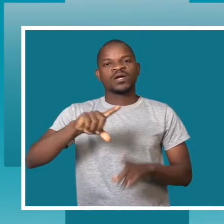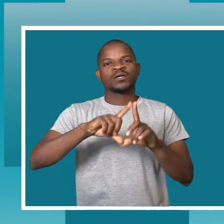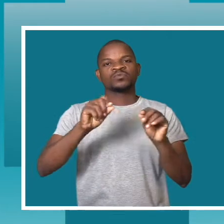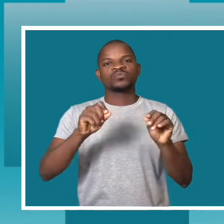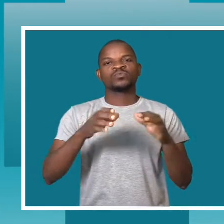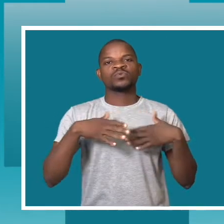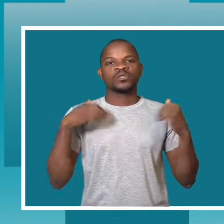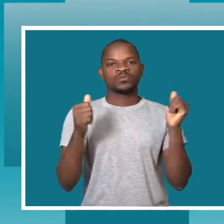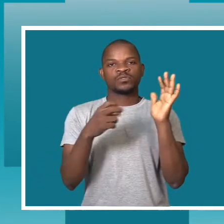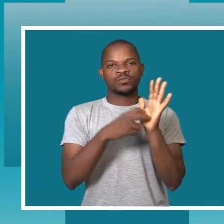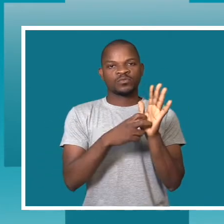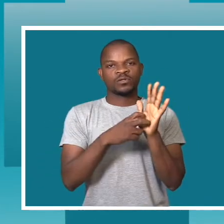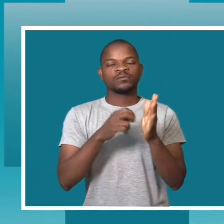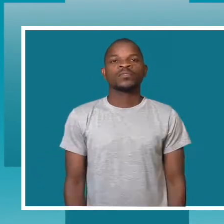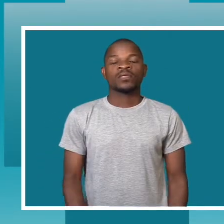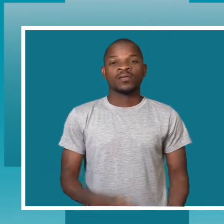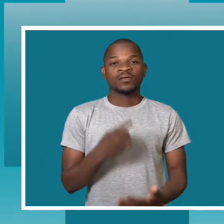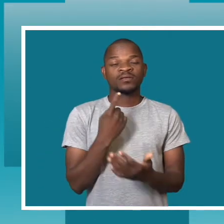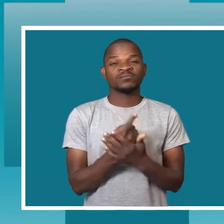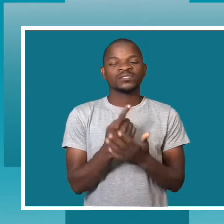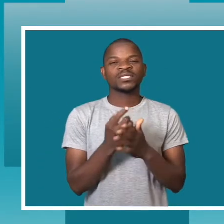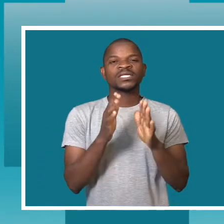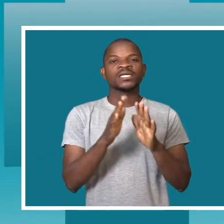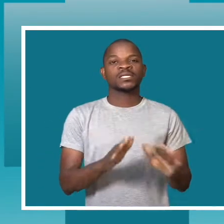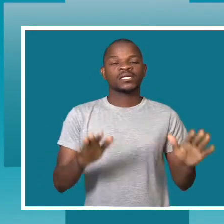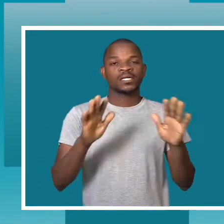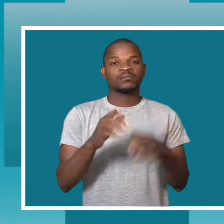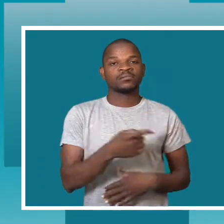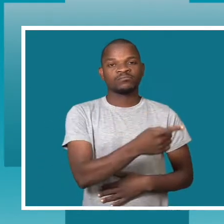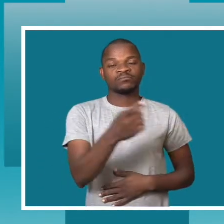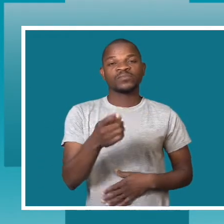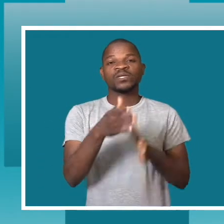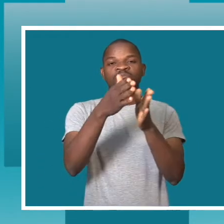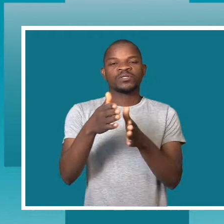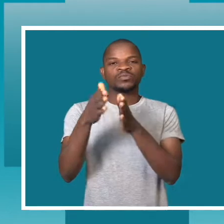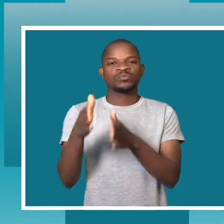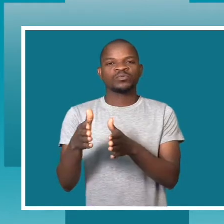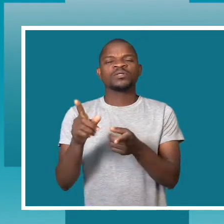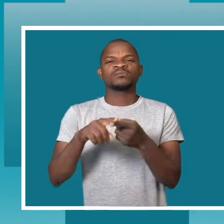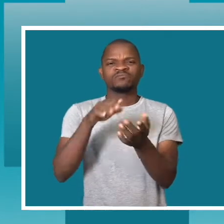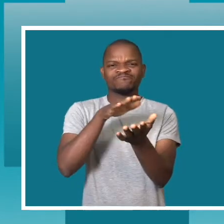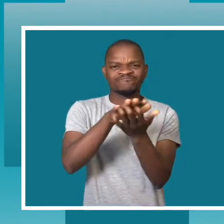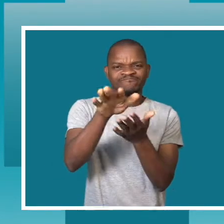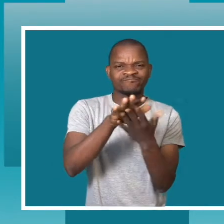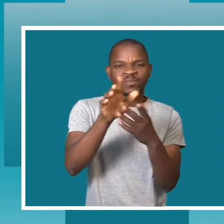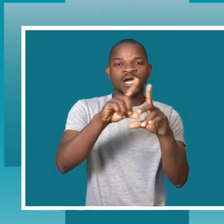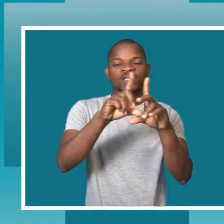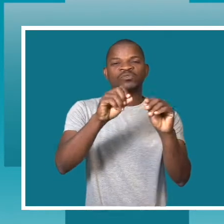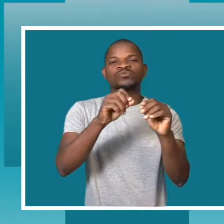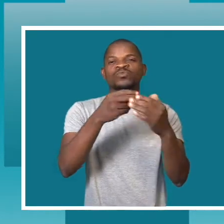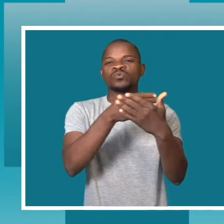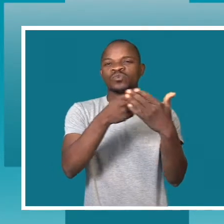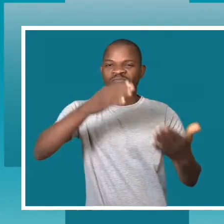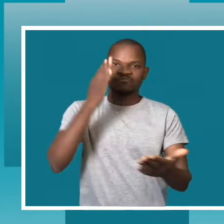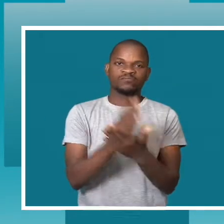consequências ligadas à própria saúde sexual e reprodutiva. Tem que ter muita calma com elas, cuidar, explicar as coisas com nome.